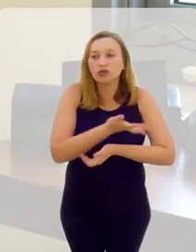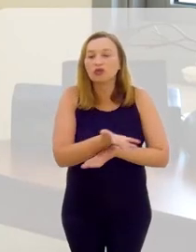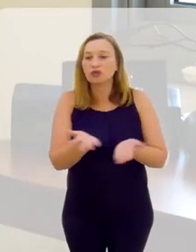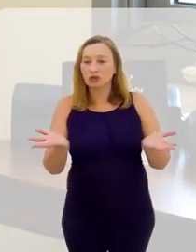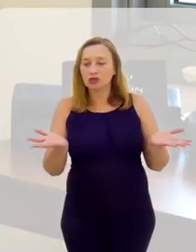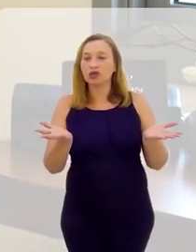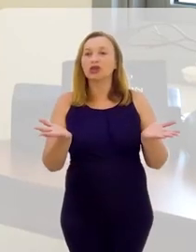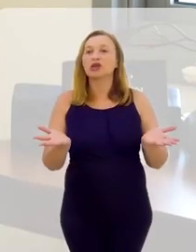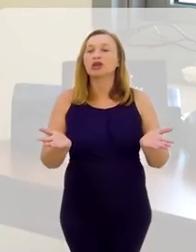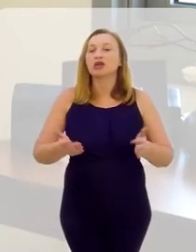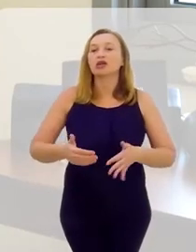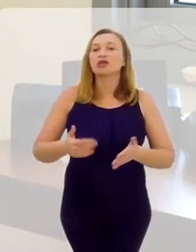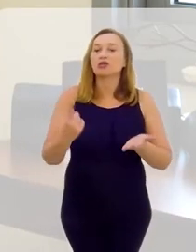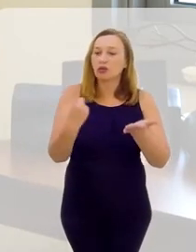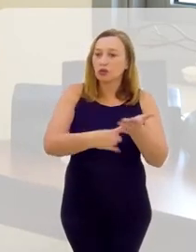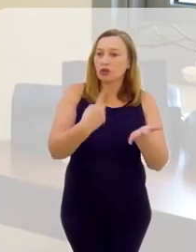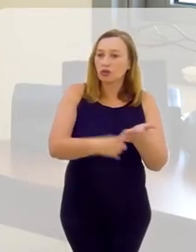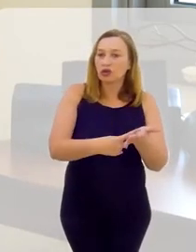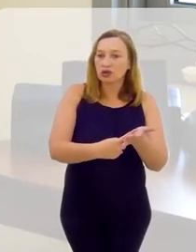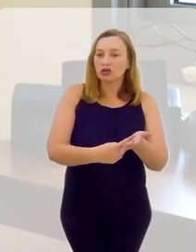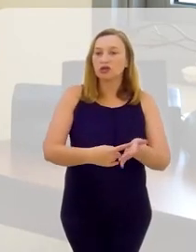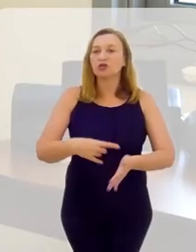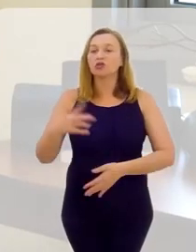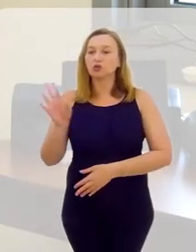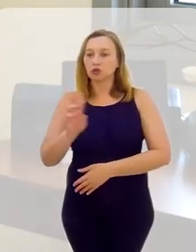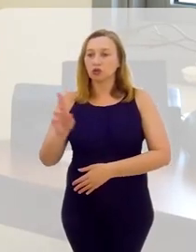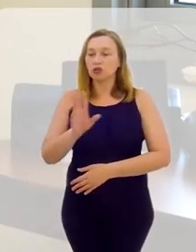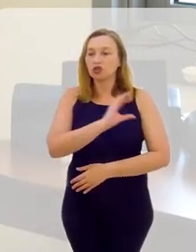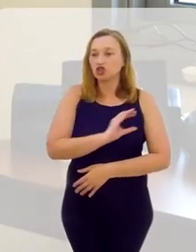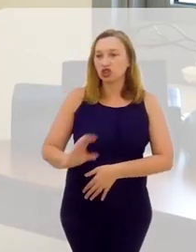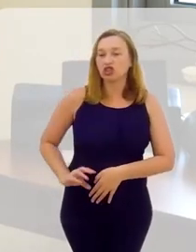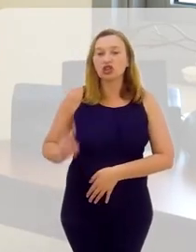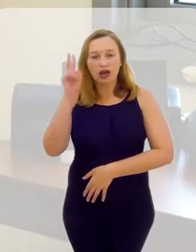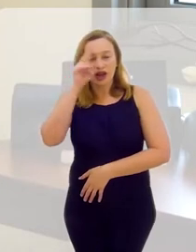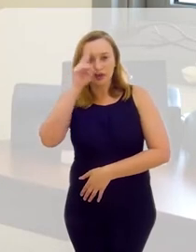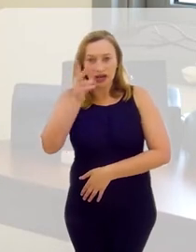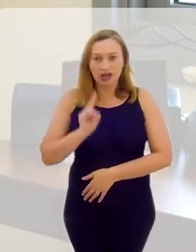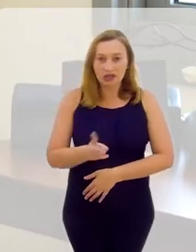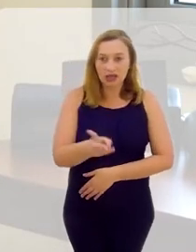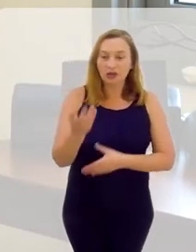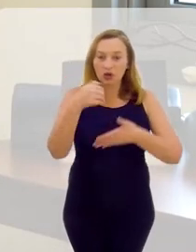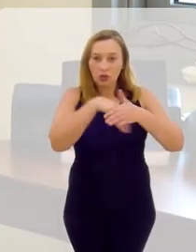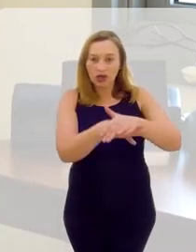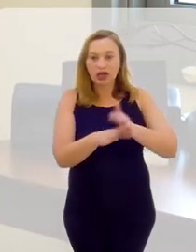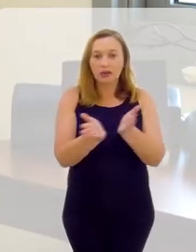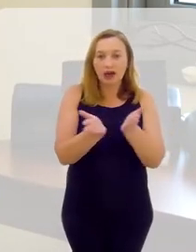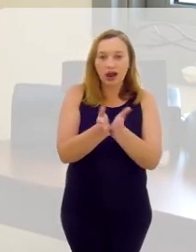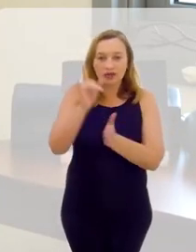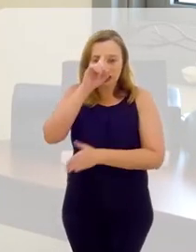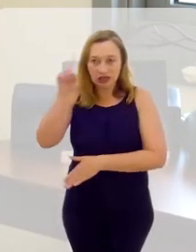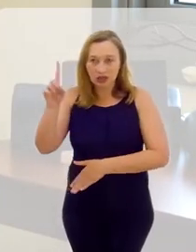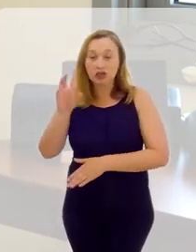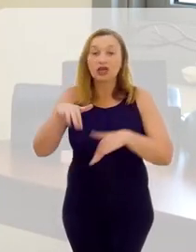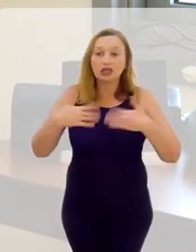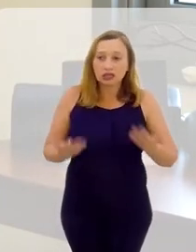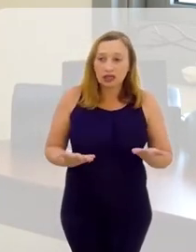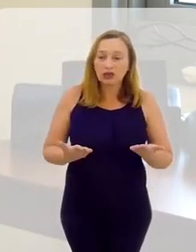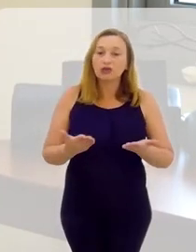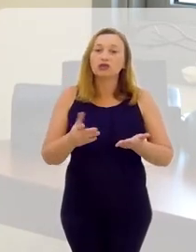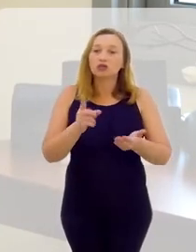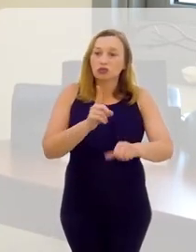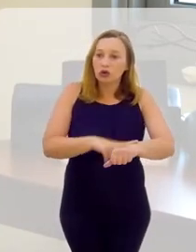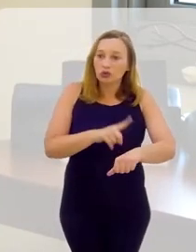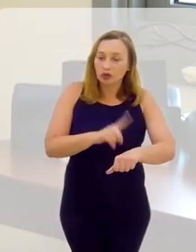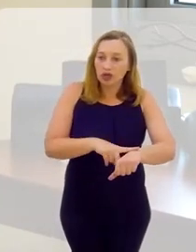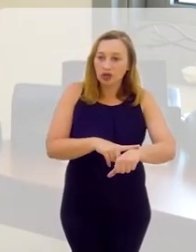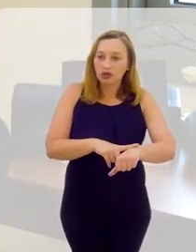Porque no batismo eu me comprometi a tomar sobre mim o nome de Cristo, a recordá-lo sempre e guardar os seus mandamentos.